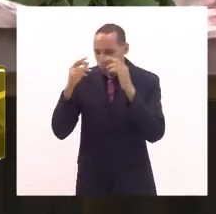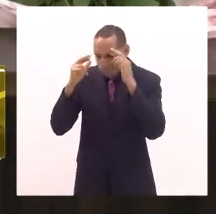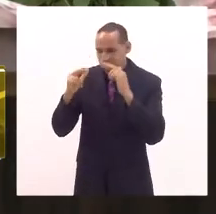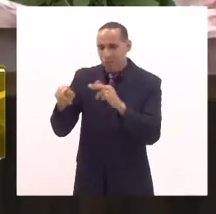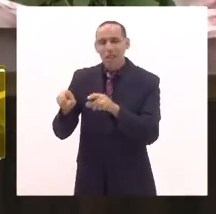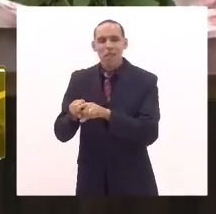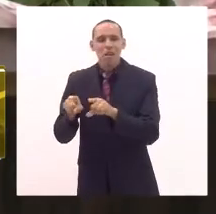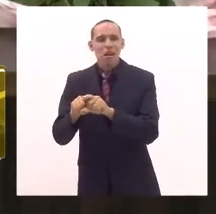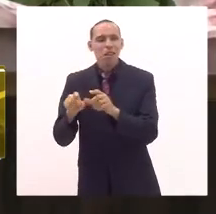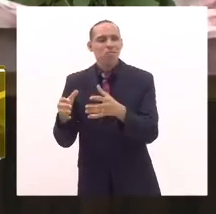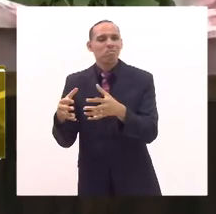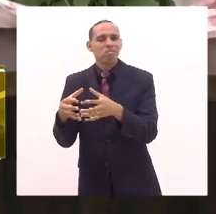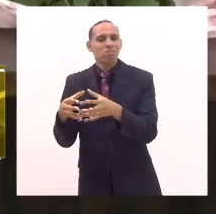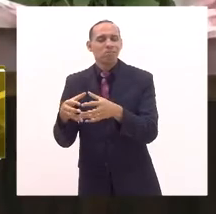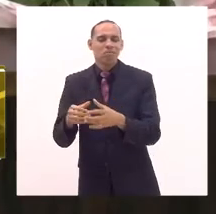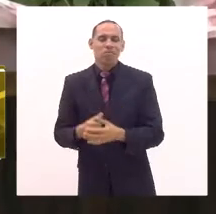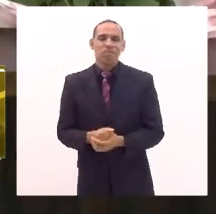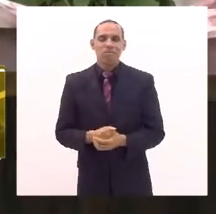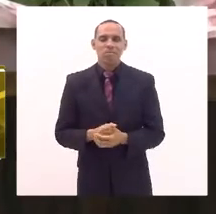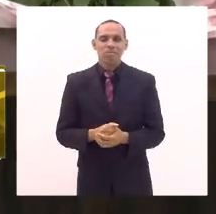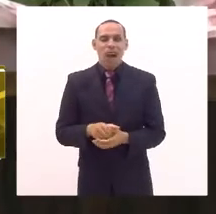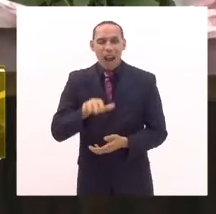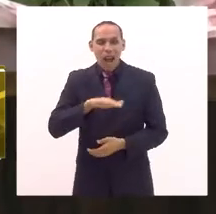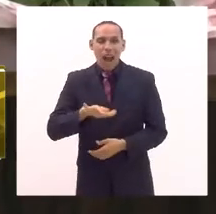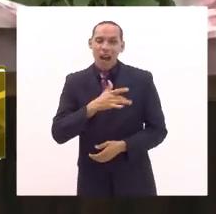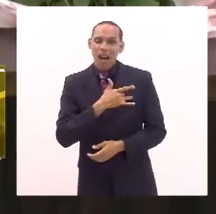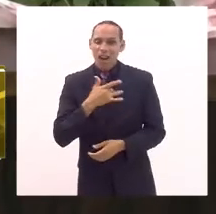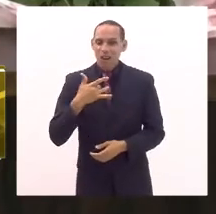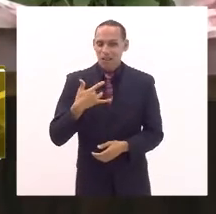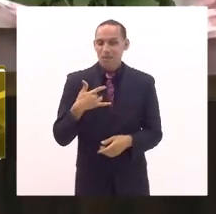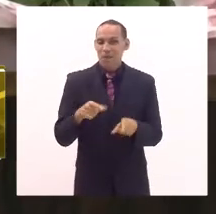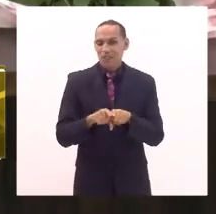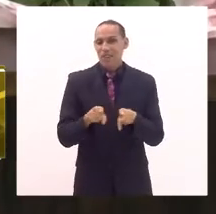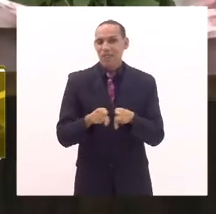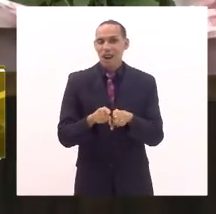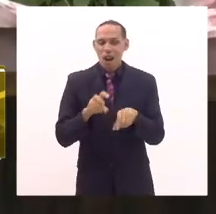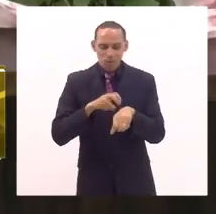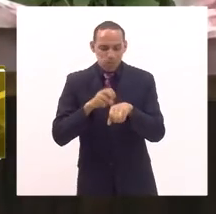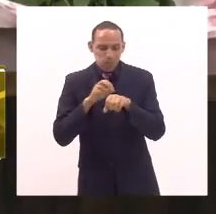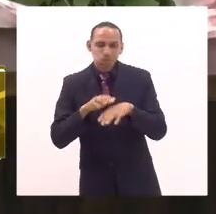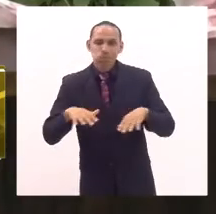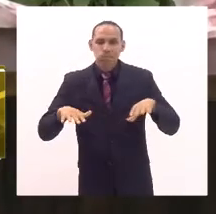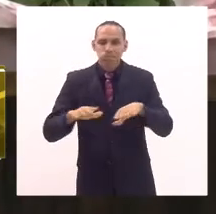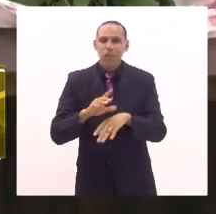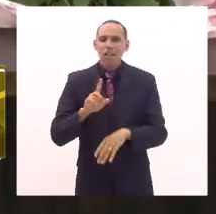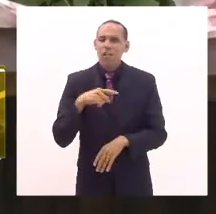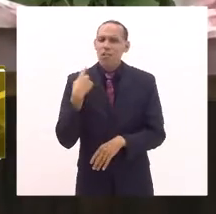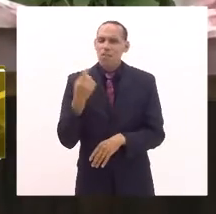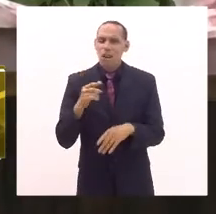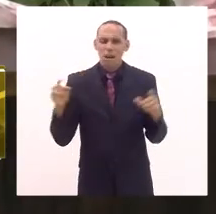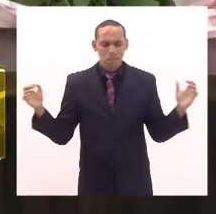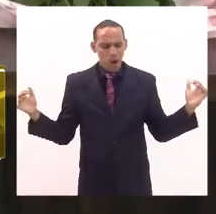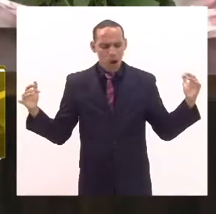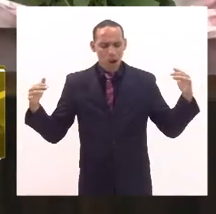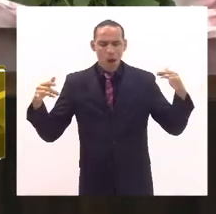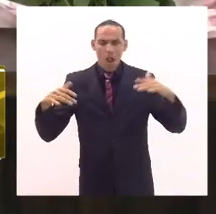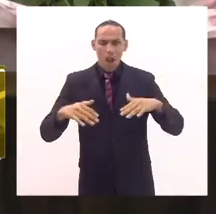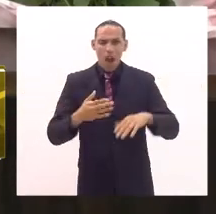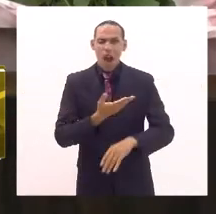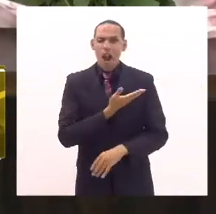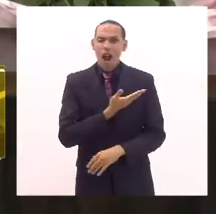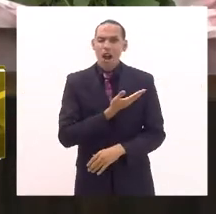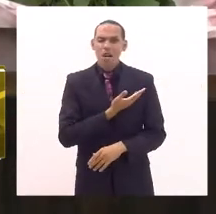grande. Da área de saúde, passamos por uma pandemia, até porque nós reunimos uma quantidade de